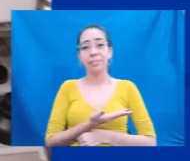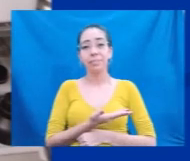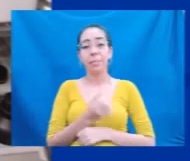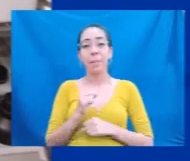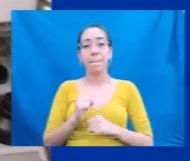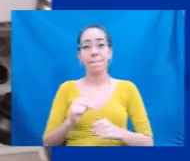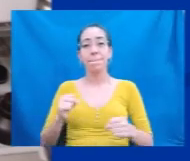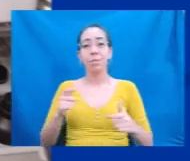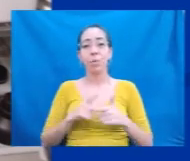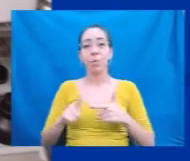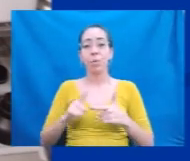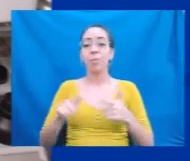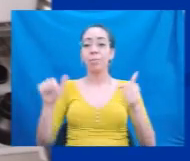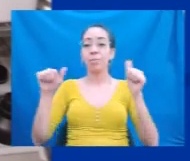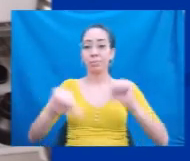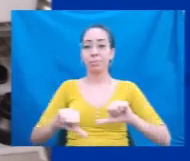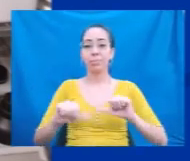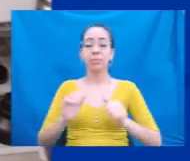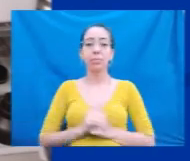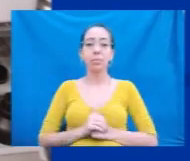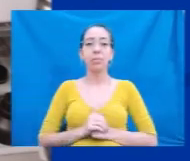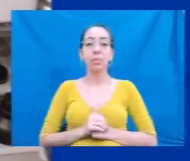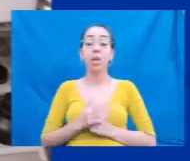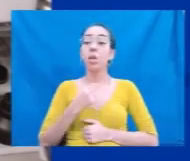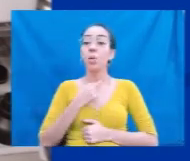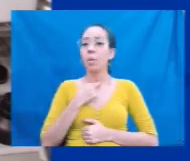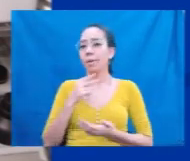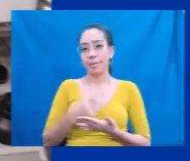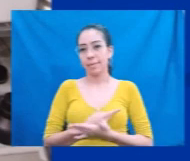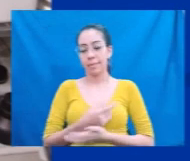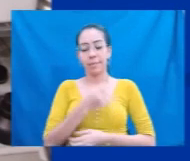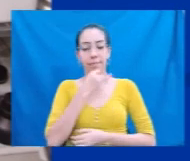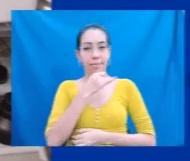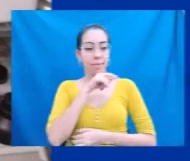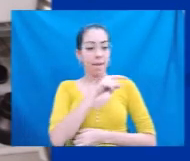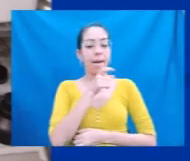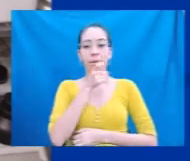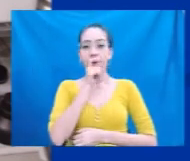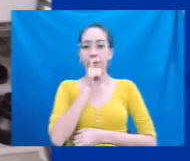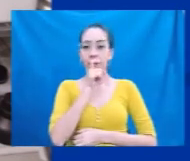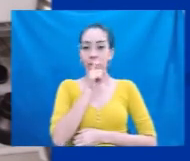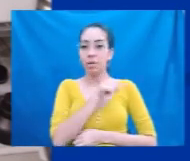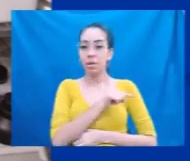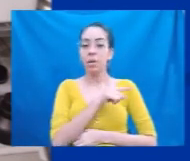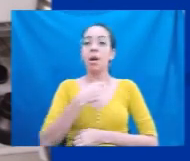acontecer, mas tem tudo para dar errado. Então, isso não pode ocorrer. As geladeiras, né? Elas têm que